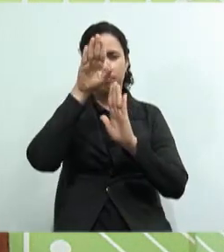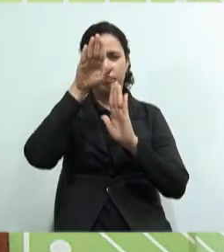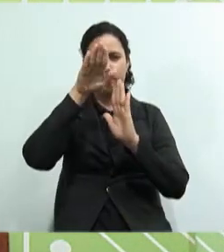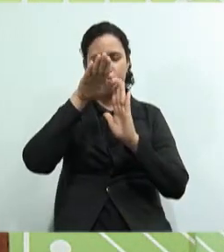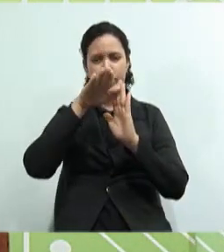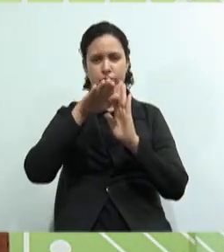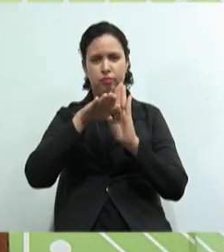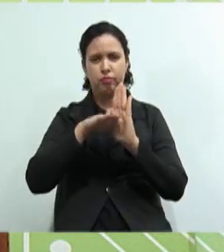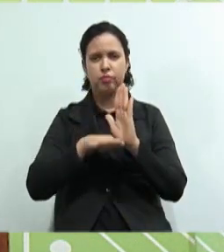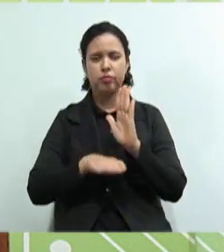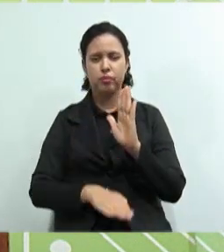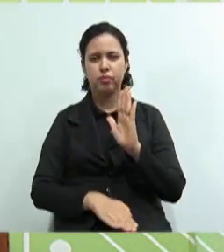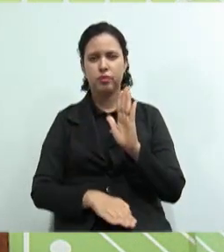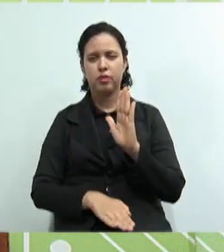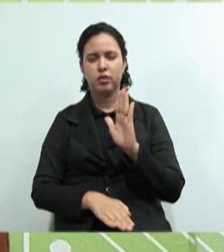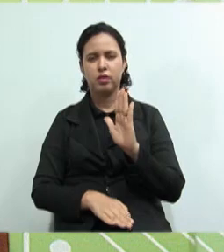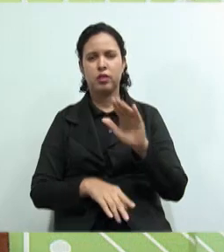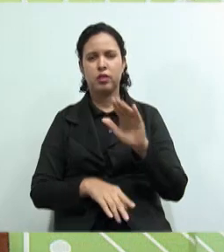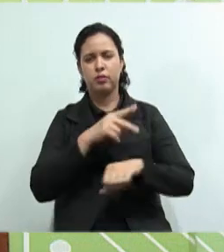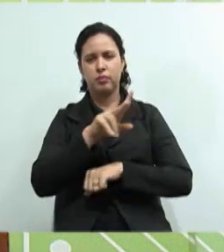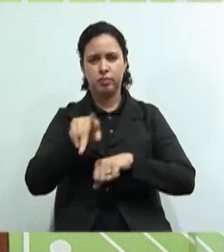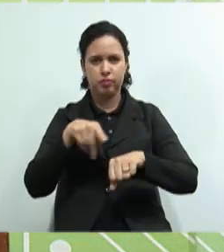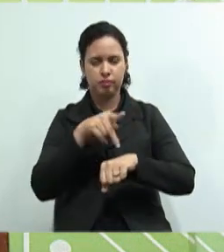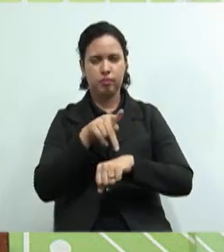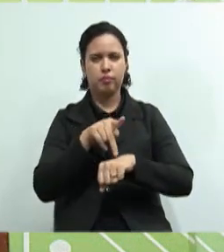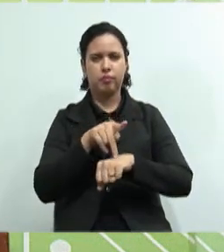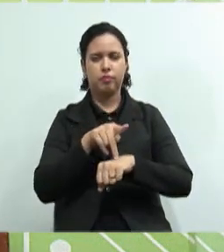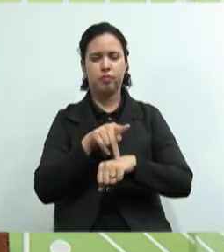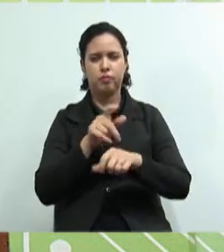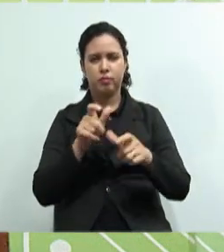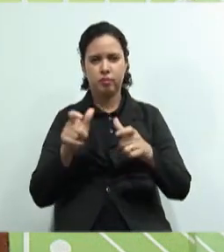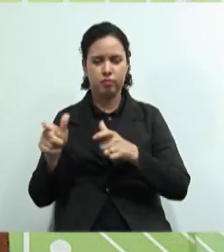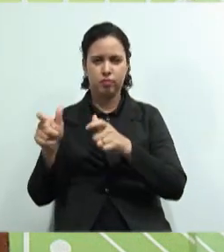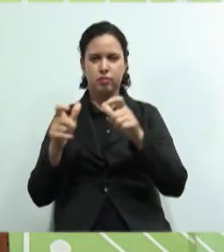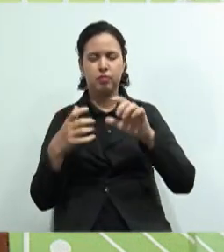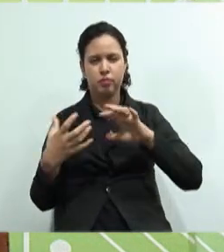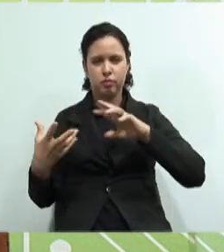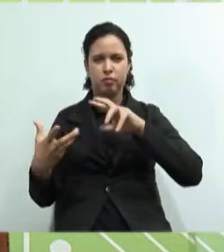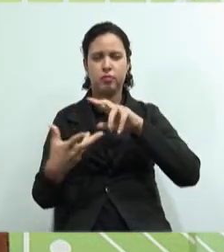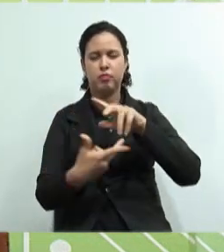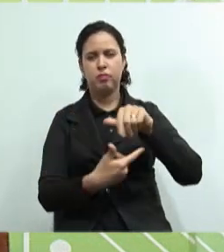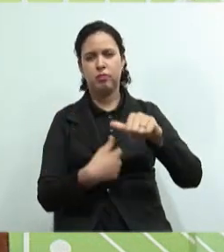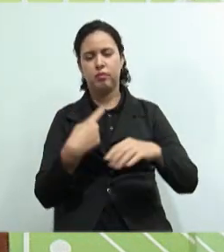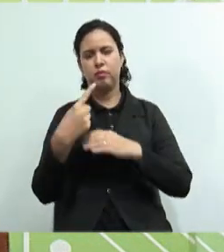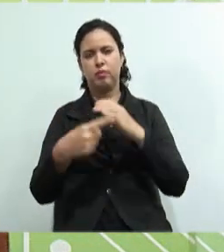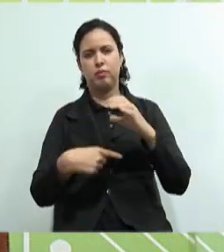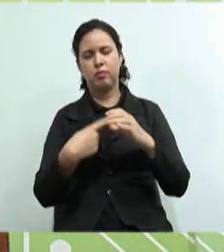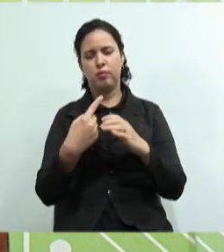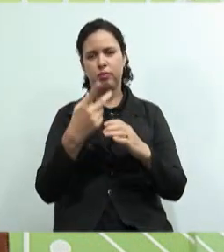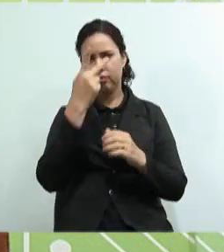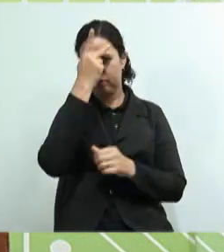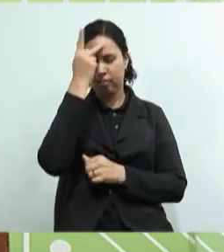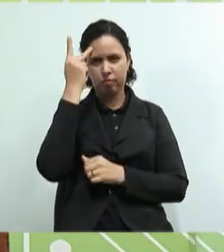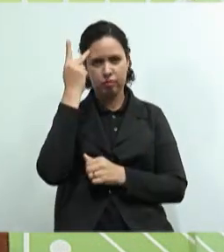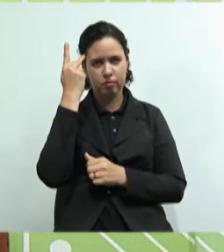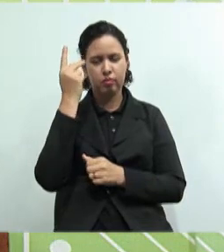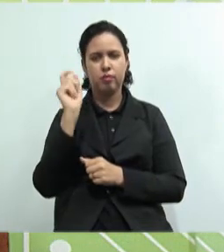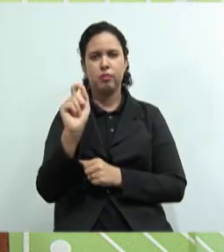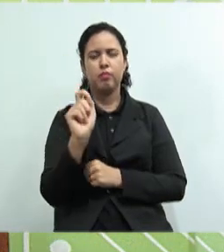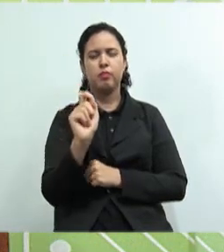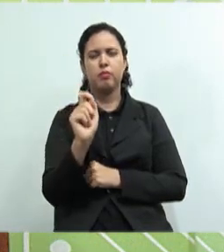internacionais, que vão ter sendo comercializadas por compra e venda de pessoas que, como se fossem pequenos sócios, micro sócios de um pedacinho da